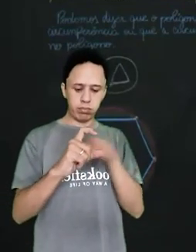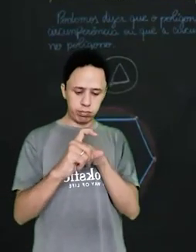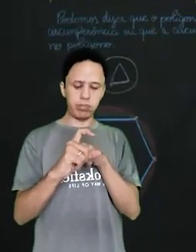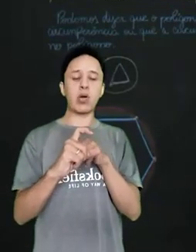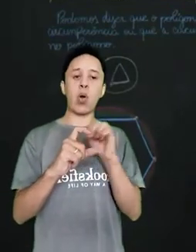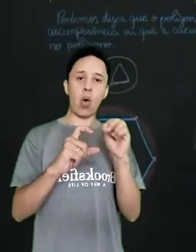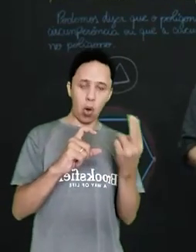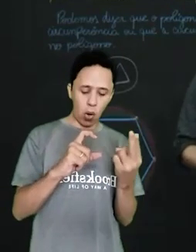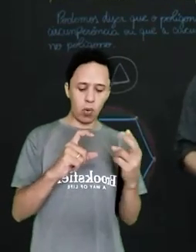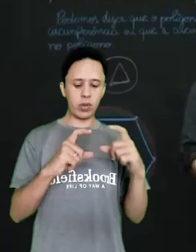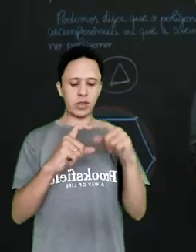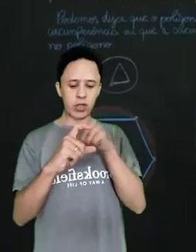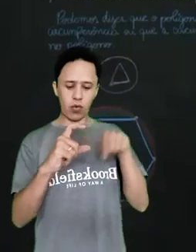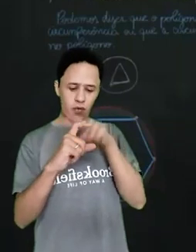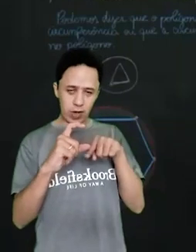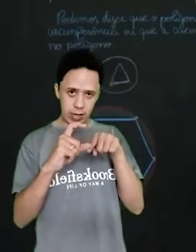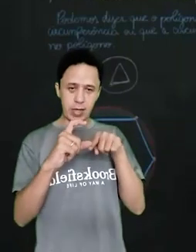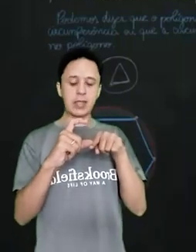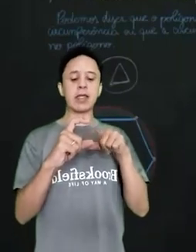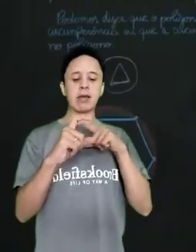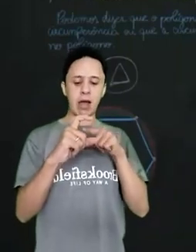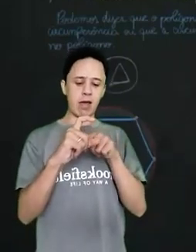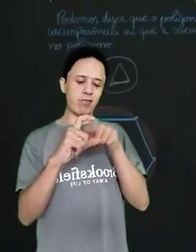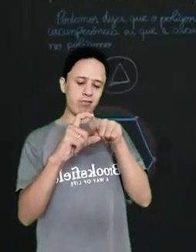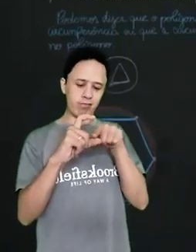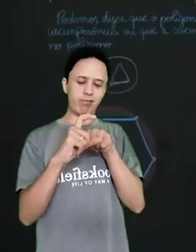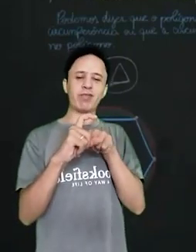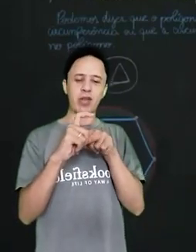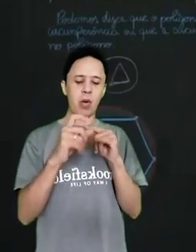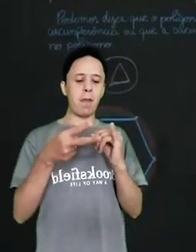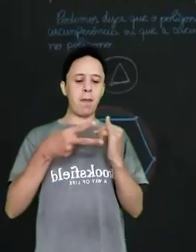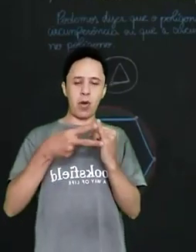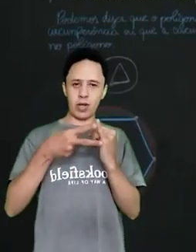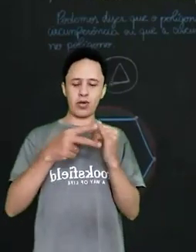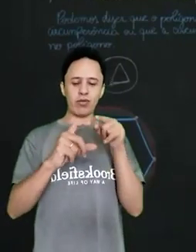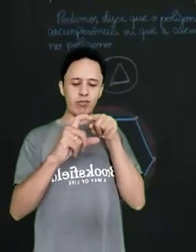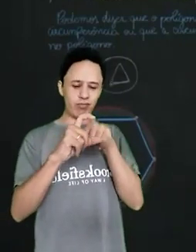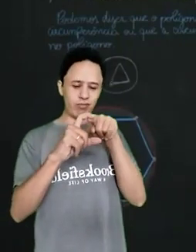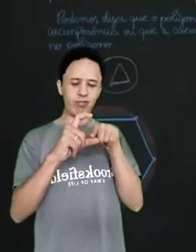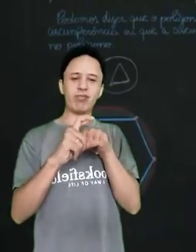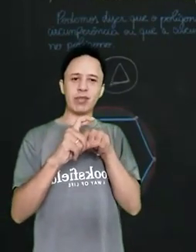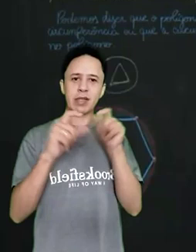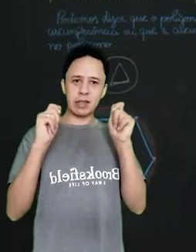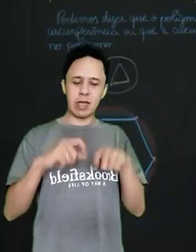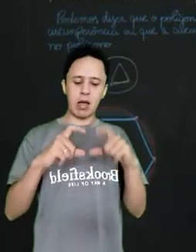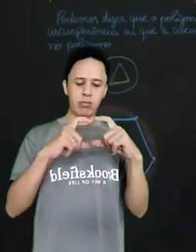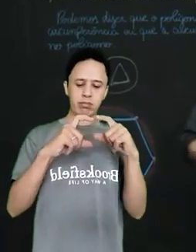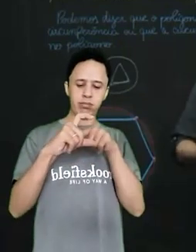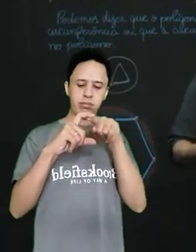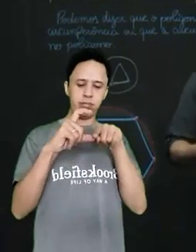que a circunferência está inscrita no polígono. E essa ideia é justamente essa. Quando eu falo que